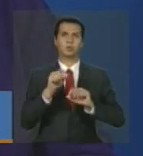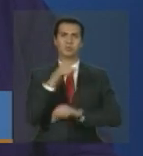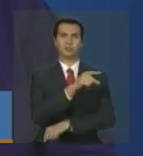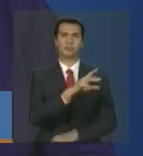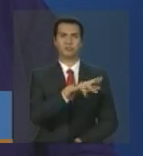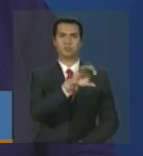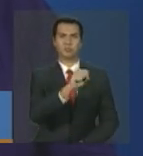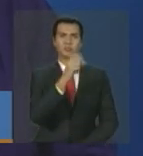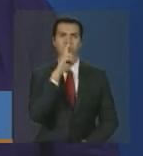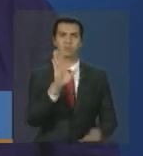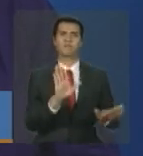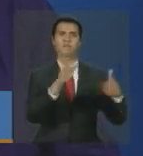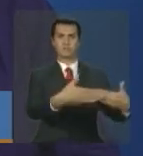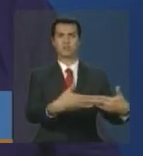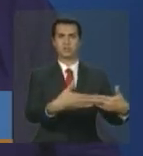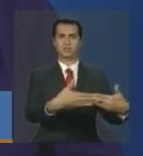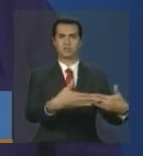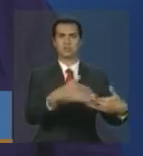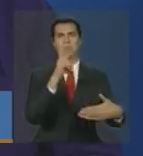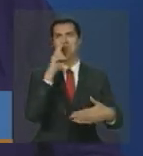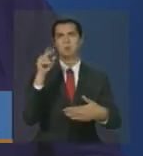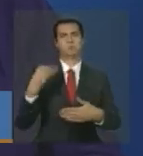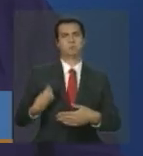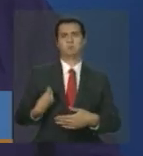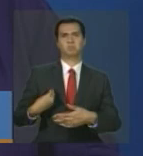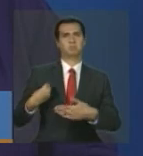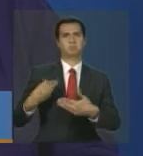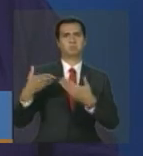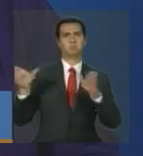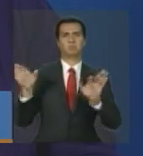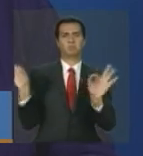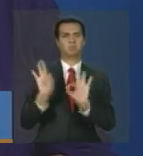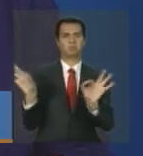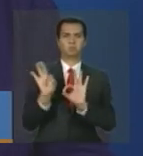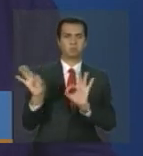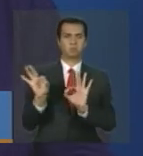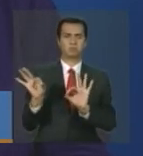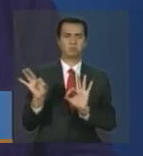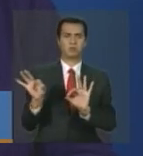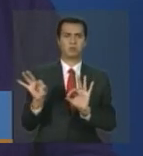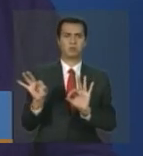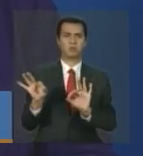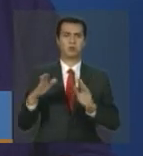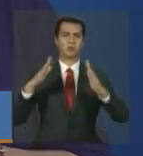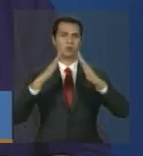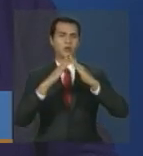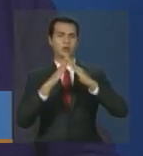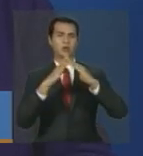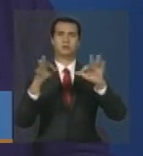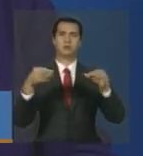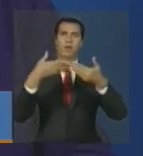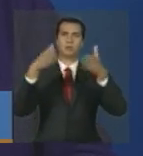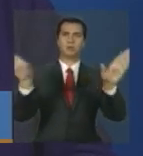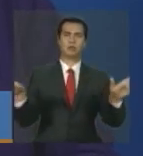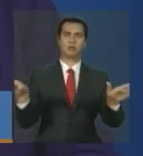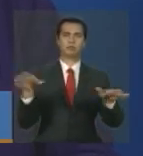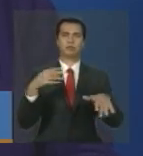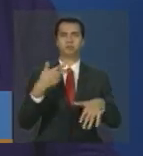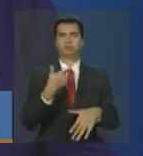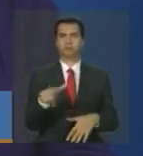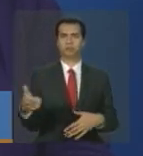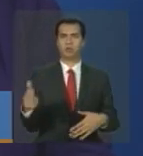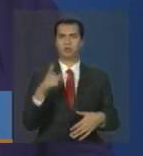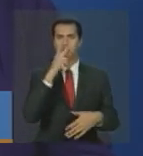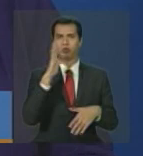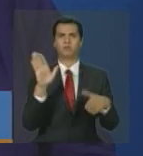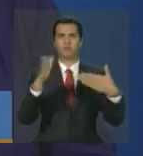em funcionamento não está ofertando o serviço não está na uma estrutura física aberta ofertando o